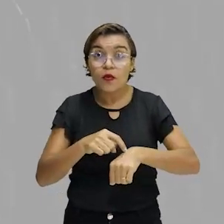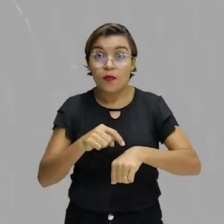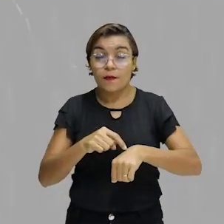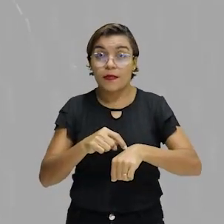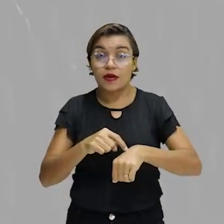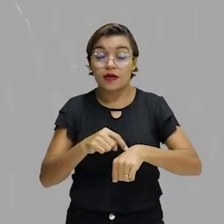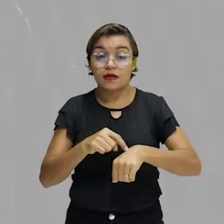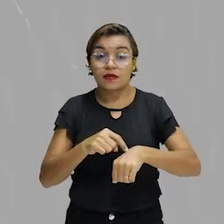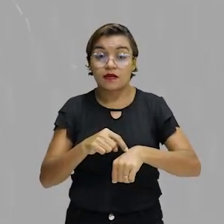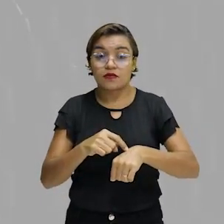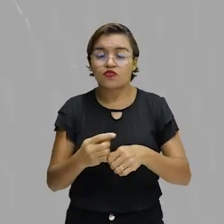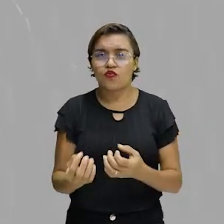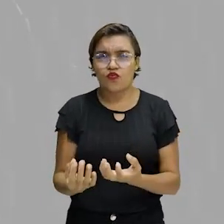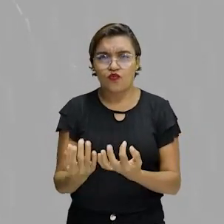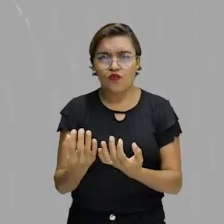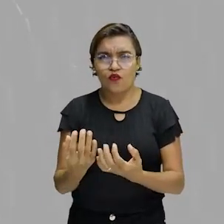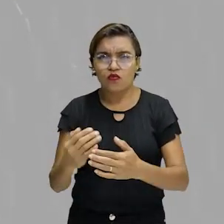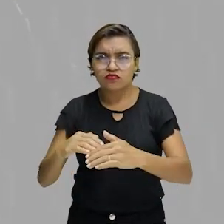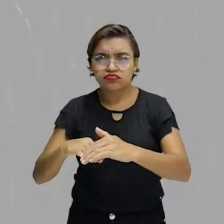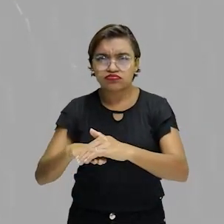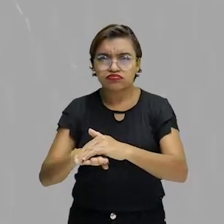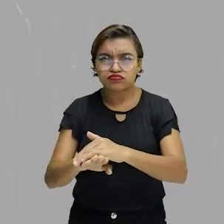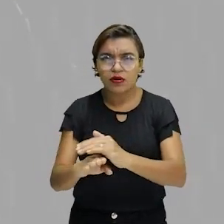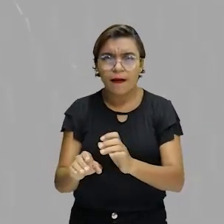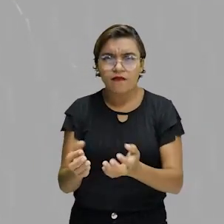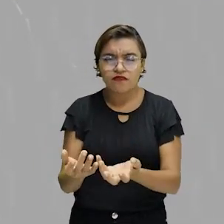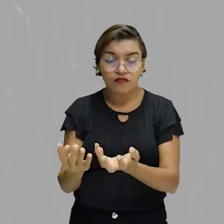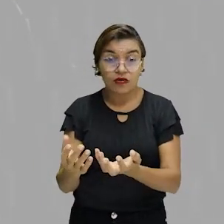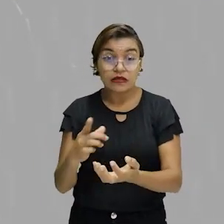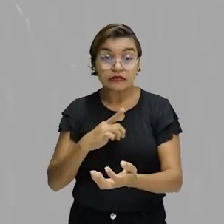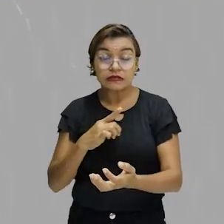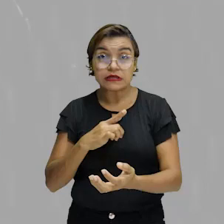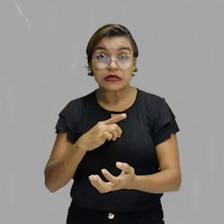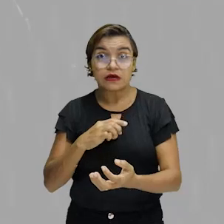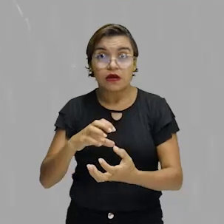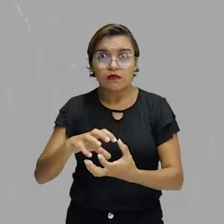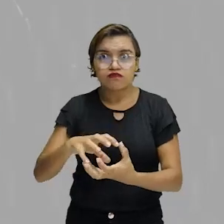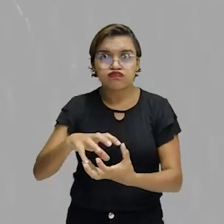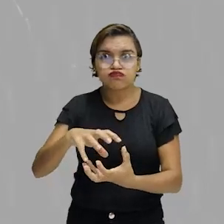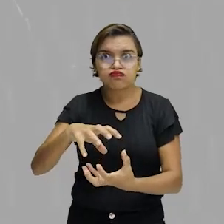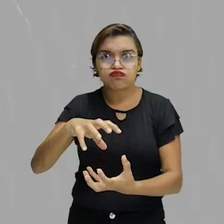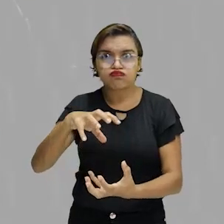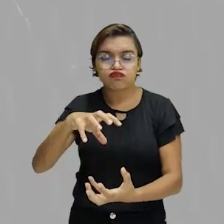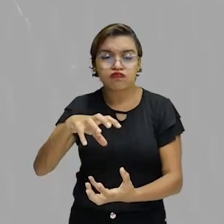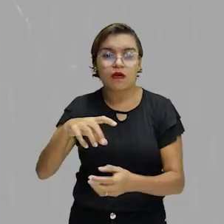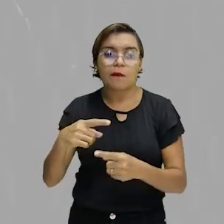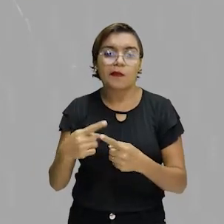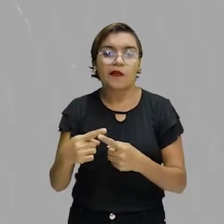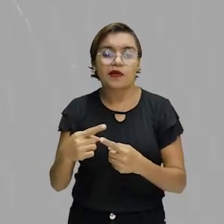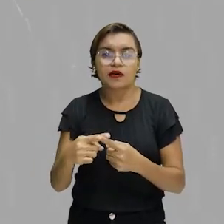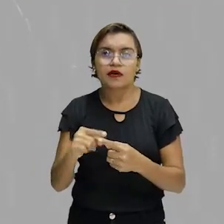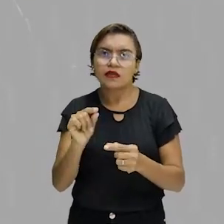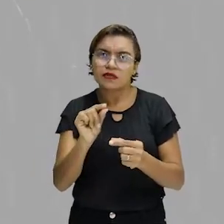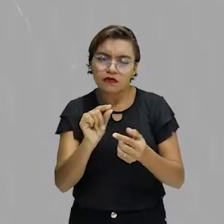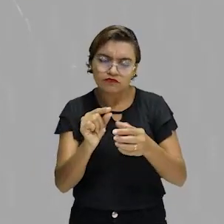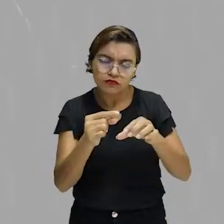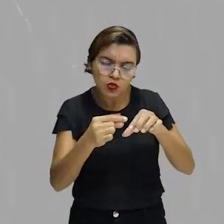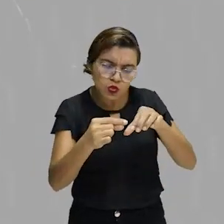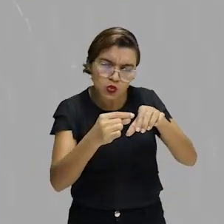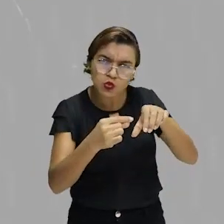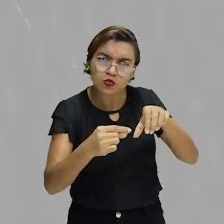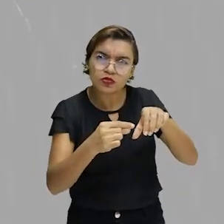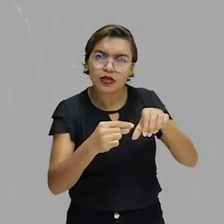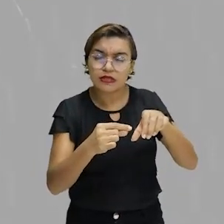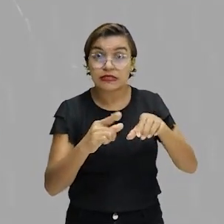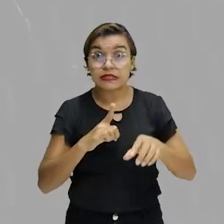surjam buracos em seu interior porque são formados esses Buraquinhos porque é a formação de um gás esse gás